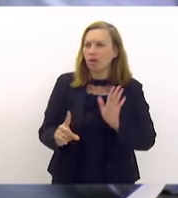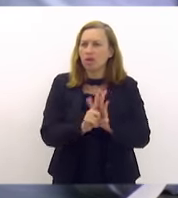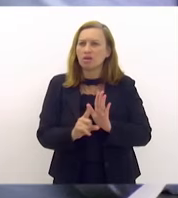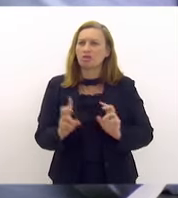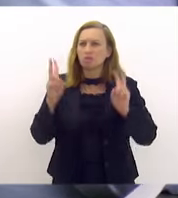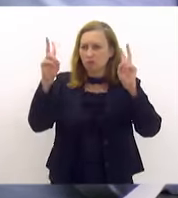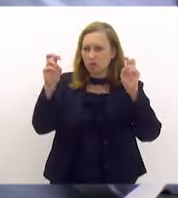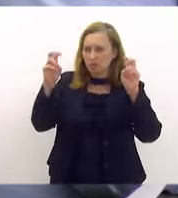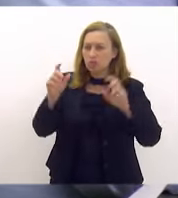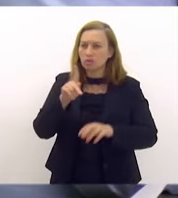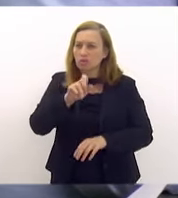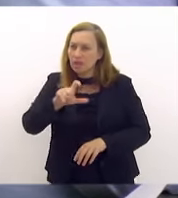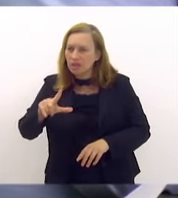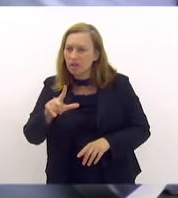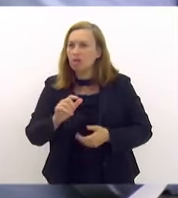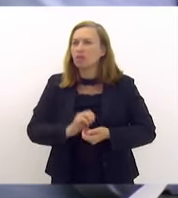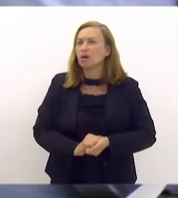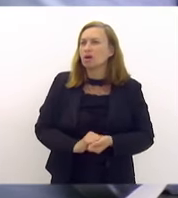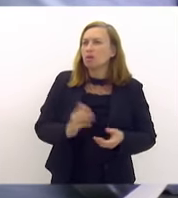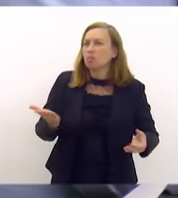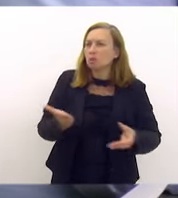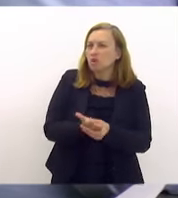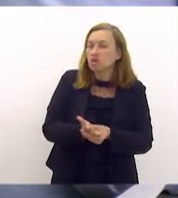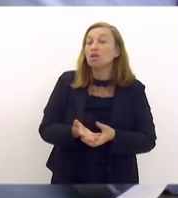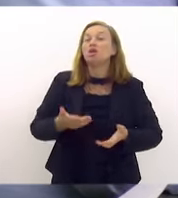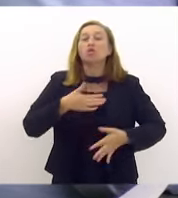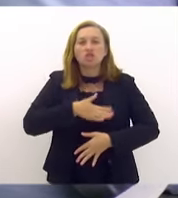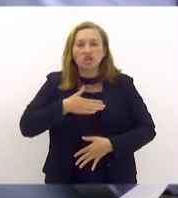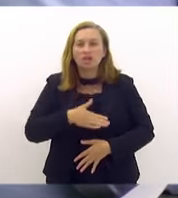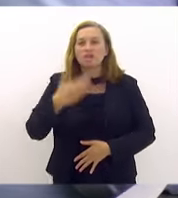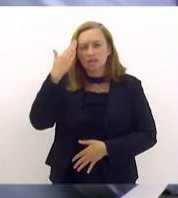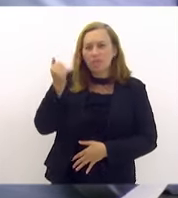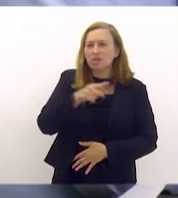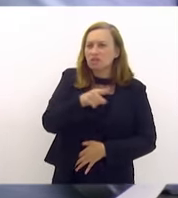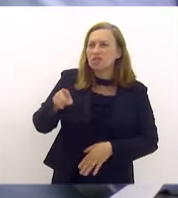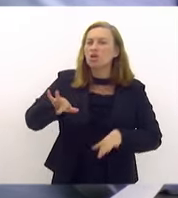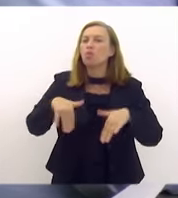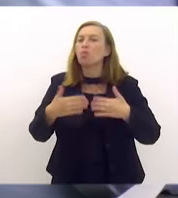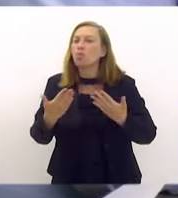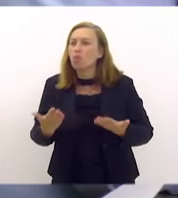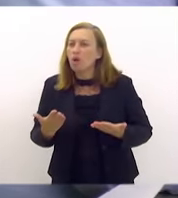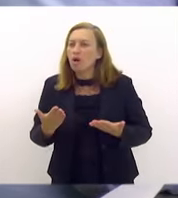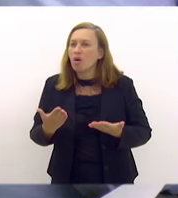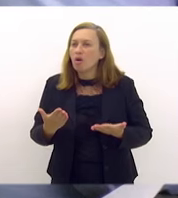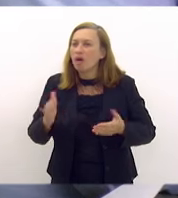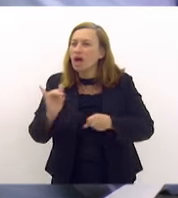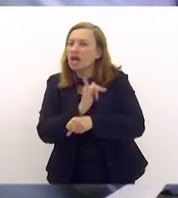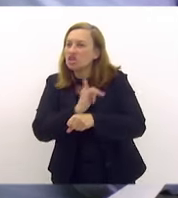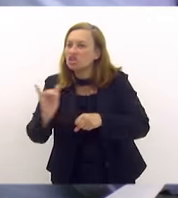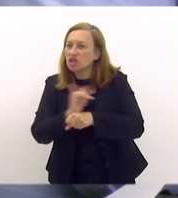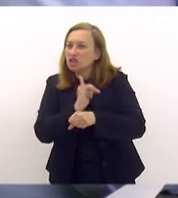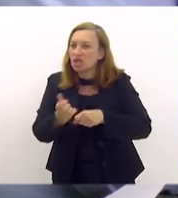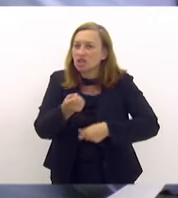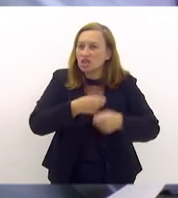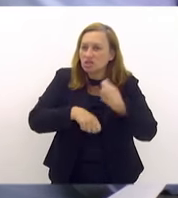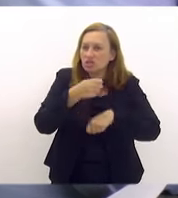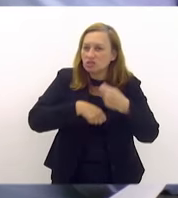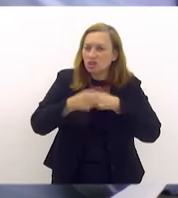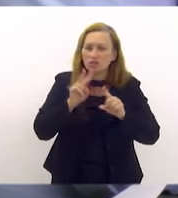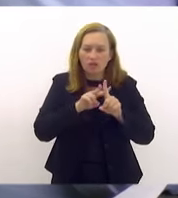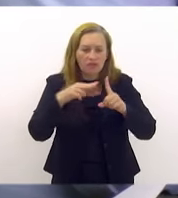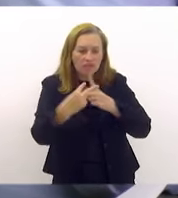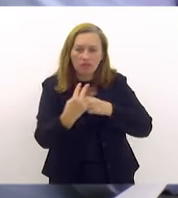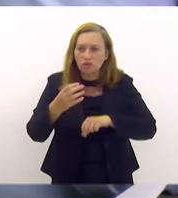matéria penal e processual eu gostaria de saber de vocês Quais as as medidas a administrativa na visão do